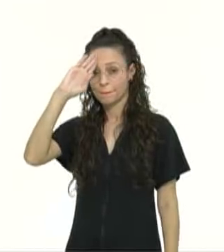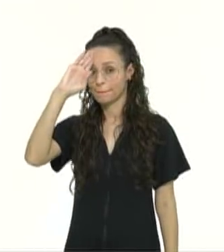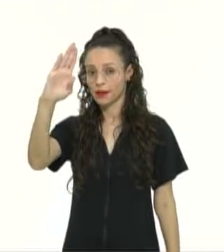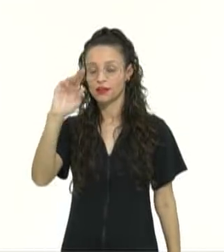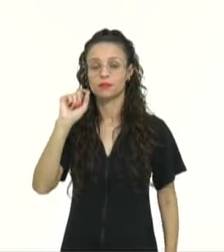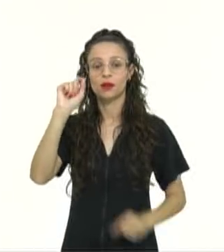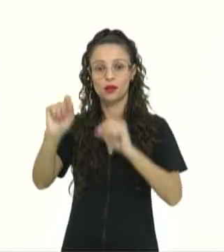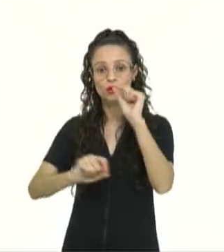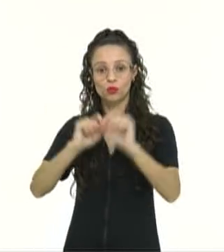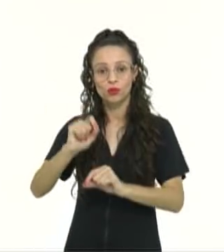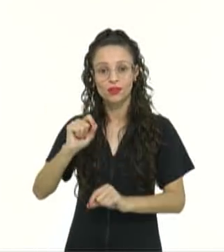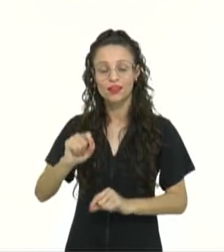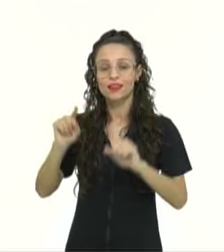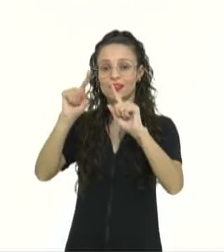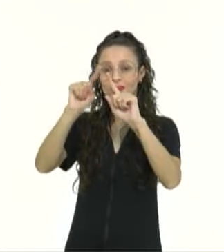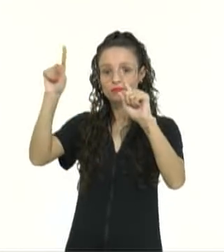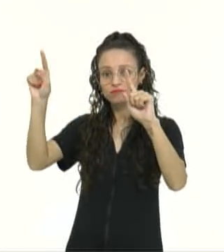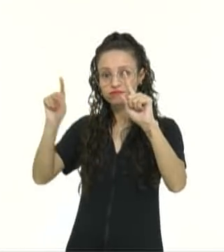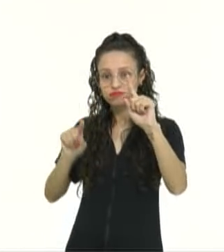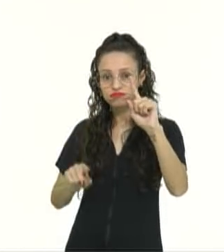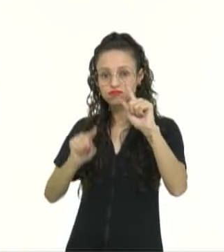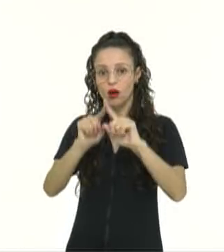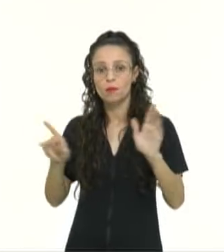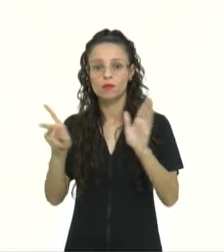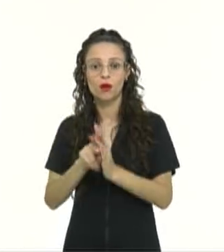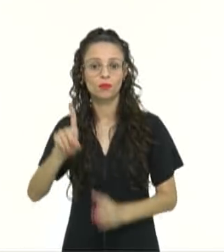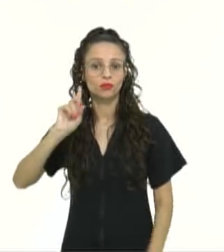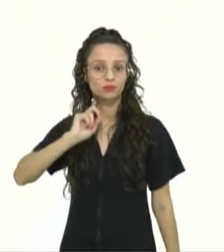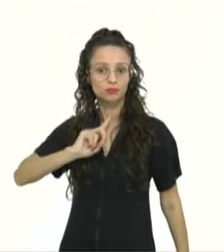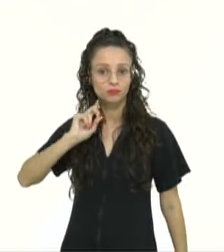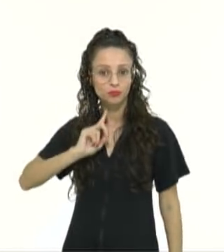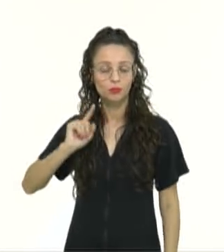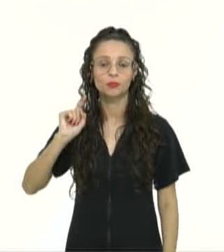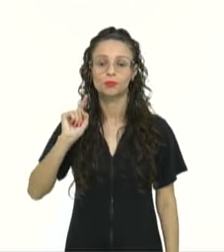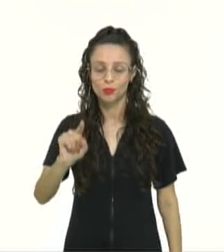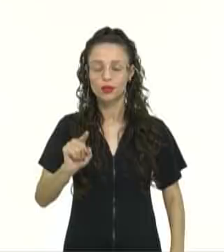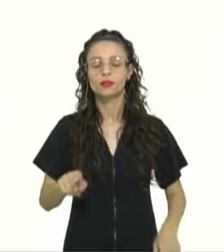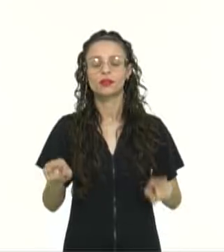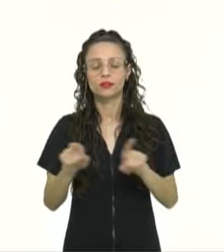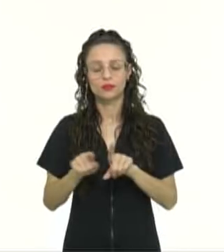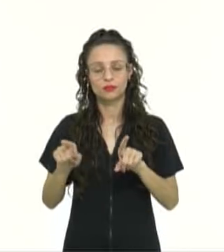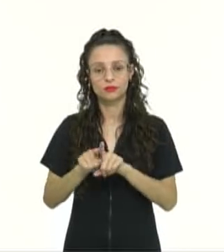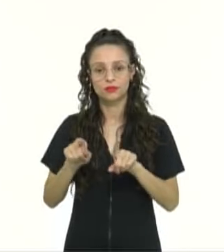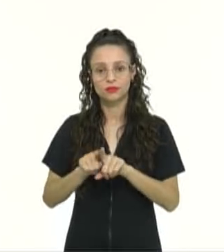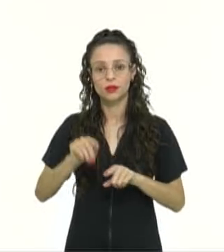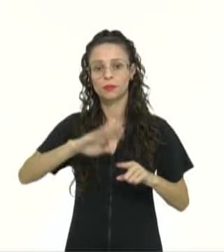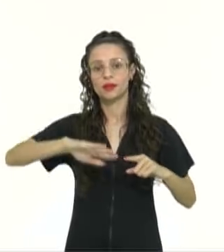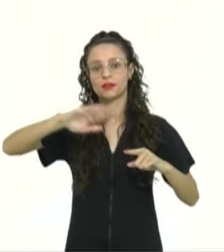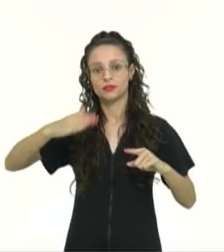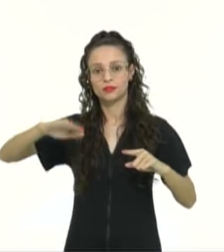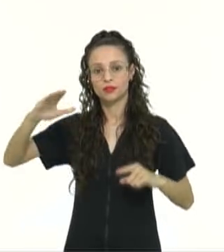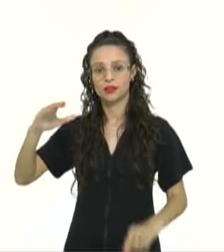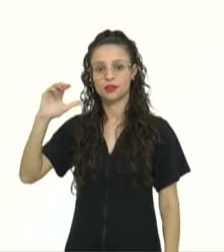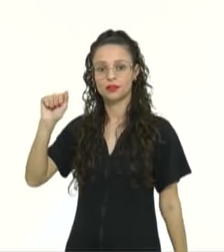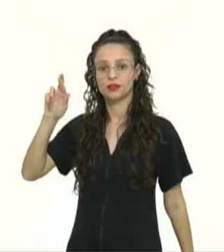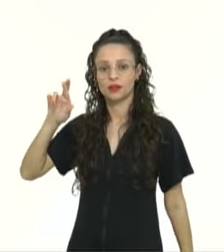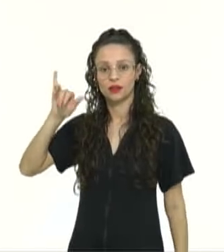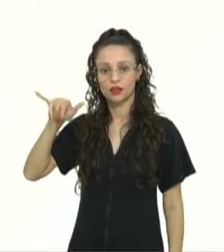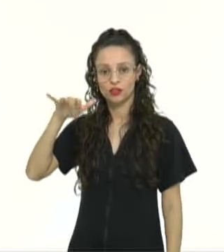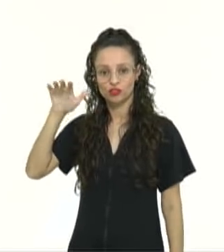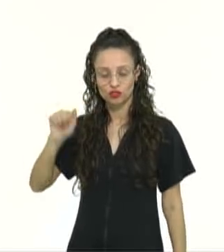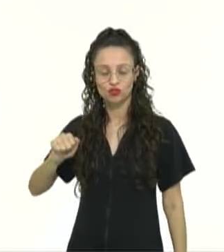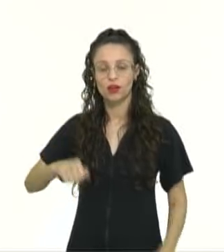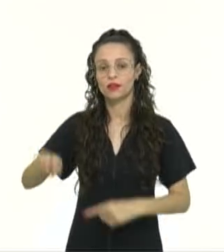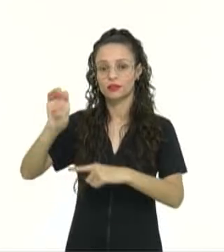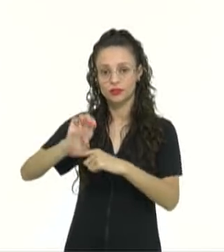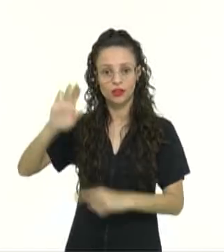concentradas, sobretudo no quadrilátero ferrífero, em Minas Gerais, na Serra do Carajás, no Pará, e